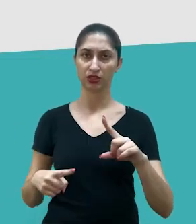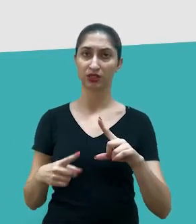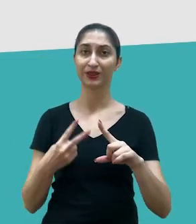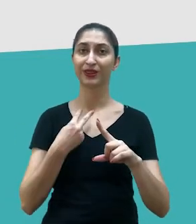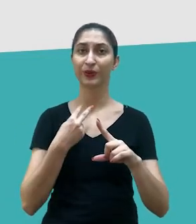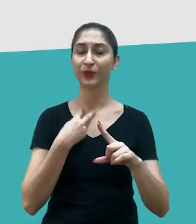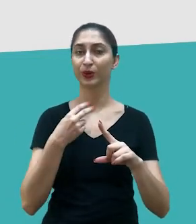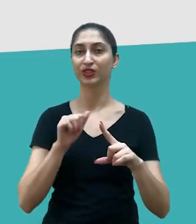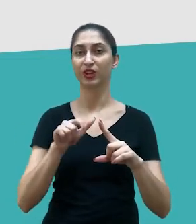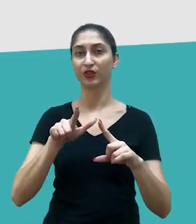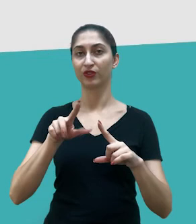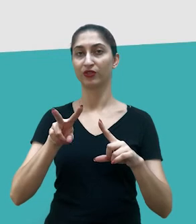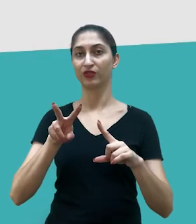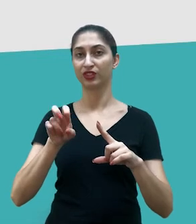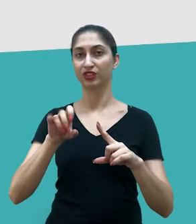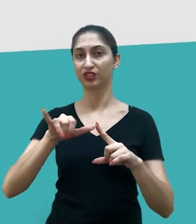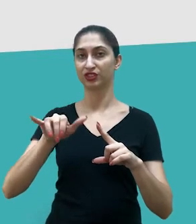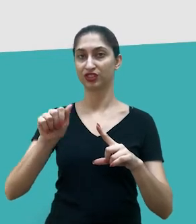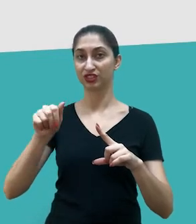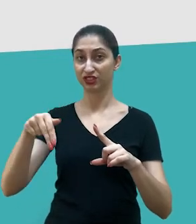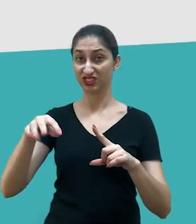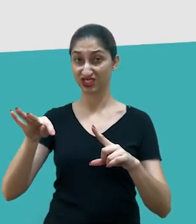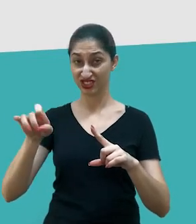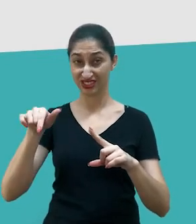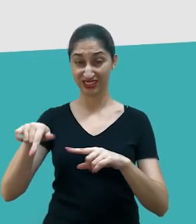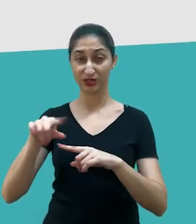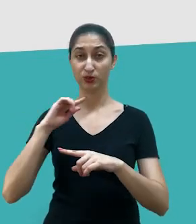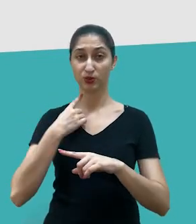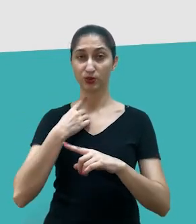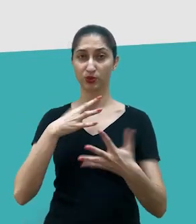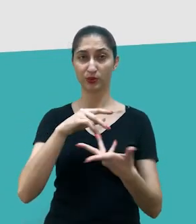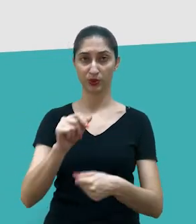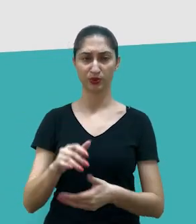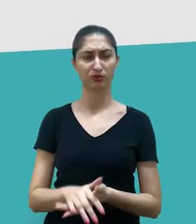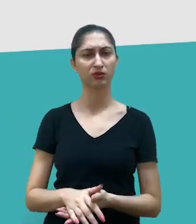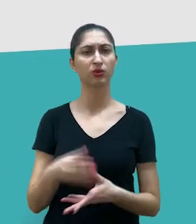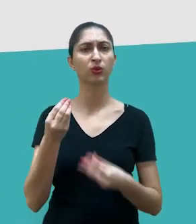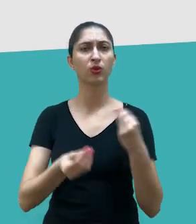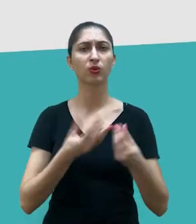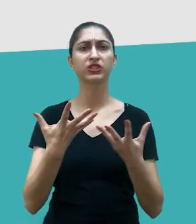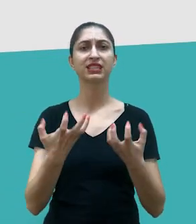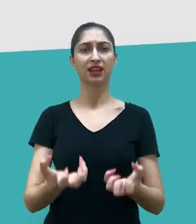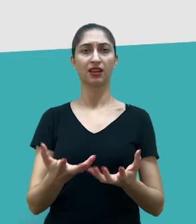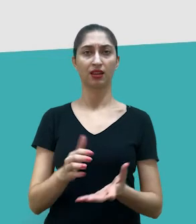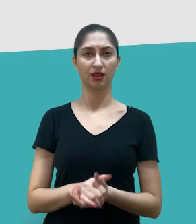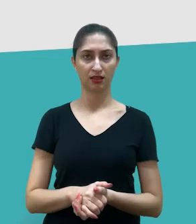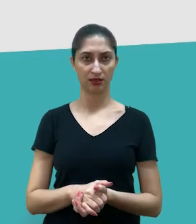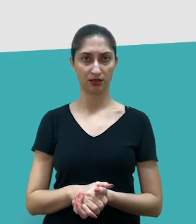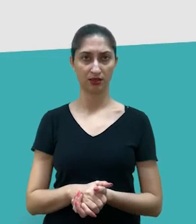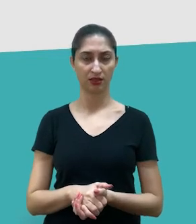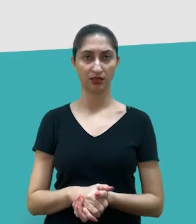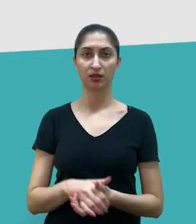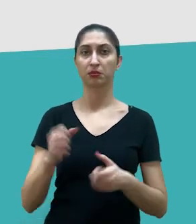podem usar alvejante. E alvejante é um grande poluente, né? Como que eu seco, né? Então, aqui está dizendo se é